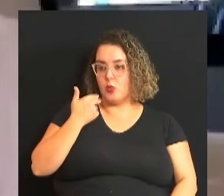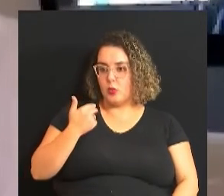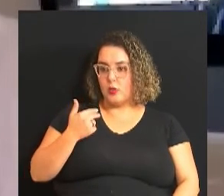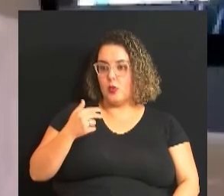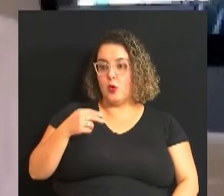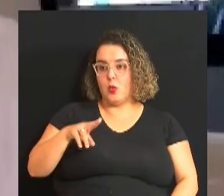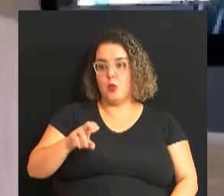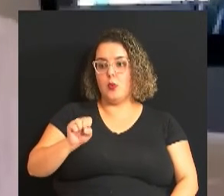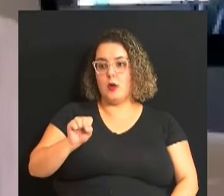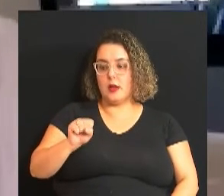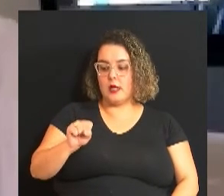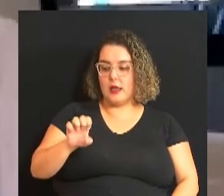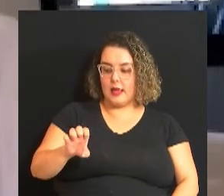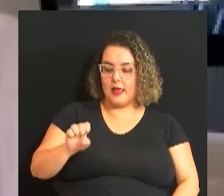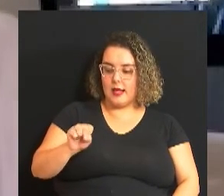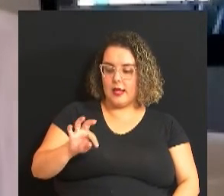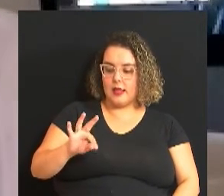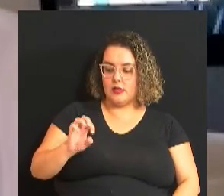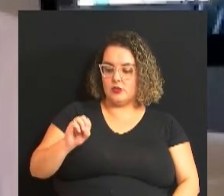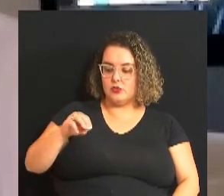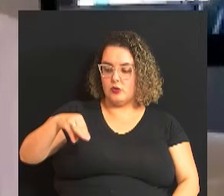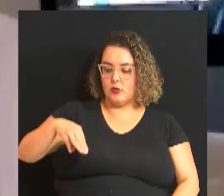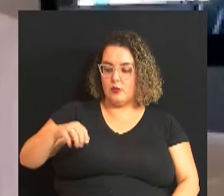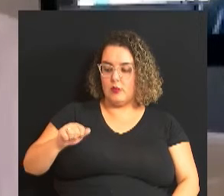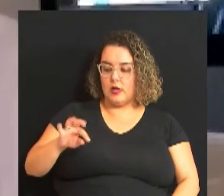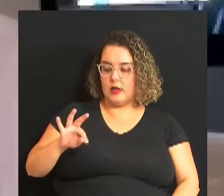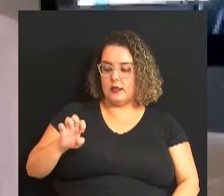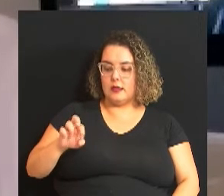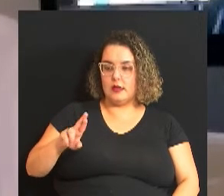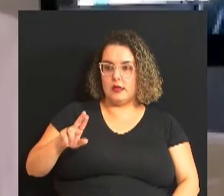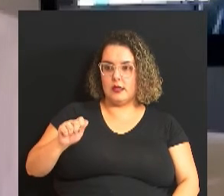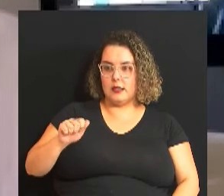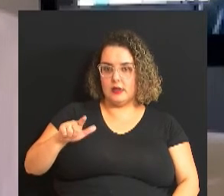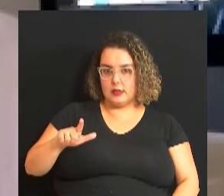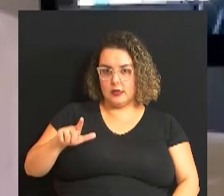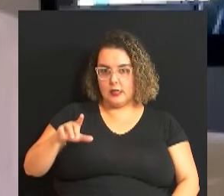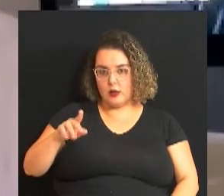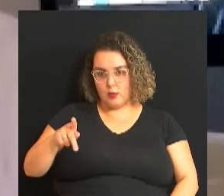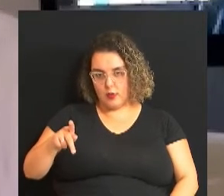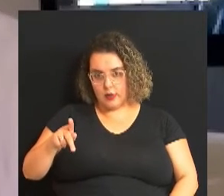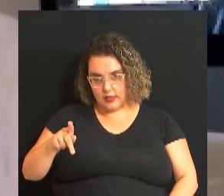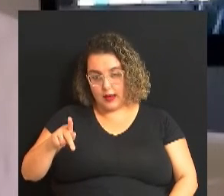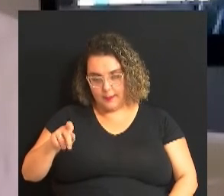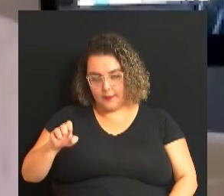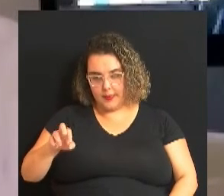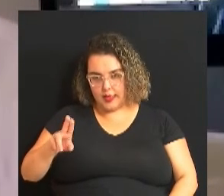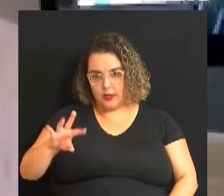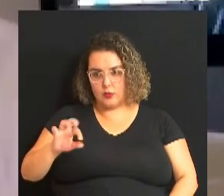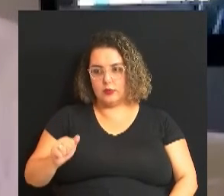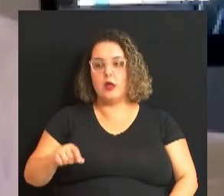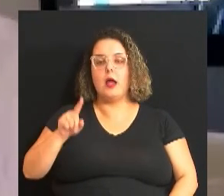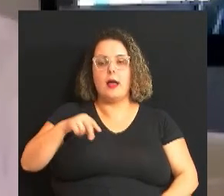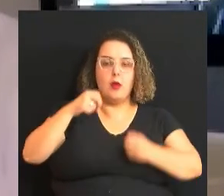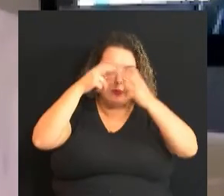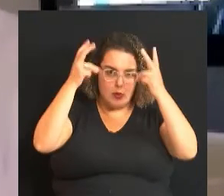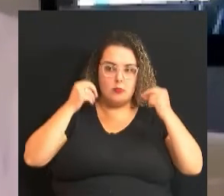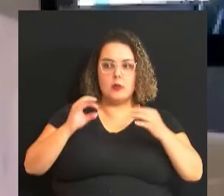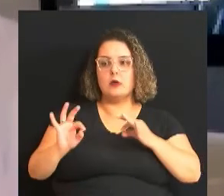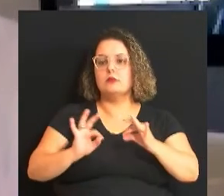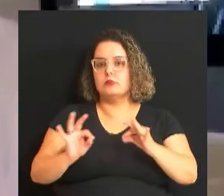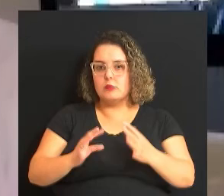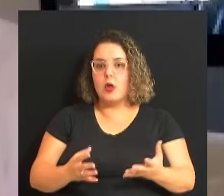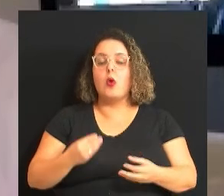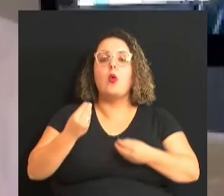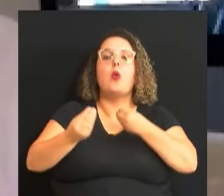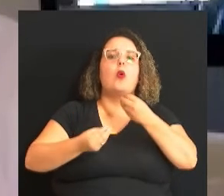estomaterapeutas. Estomaterapeuta é enfermeira especializada em estômago, que ela vai explicar para o paciente como é que troca o estômago, a